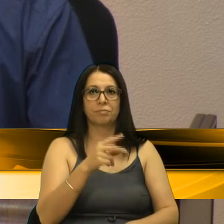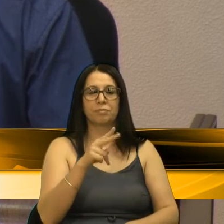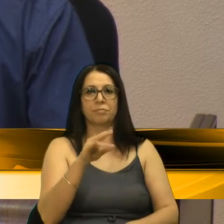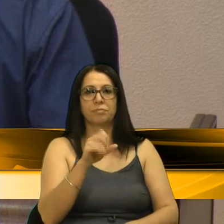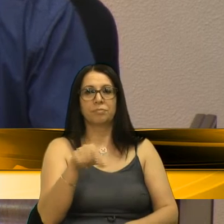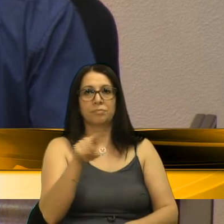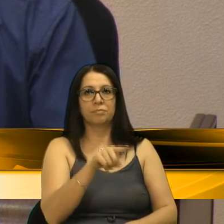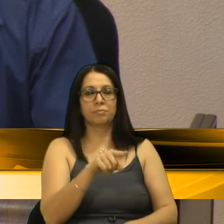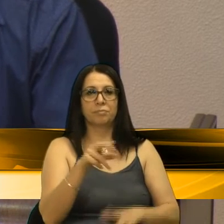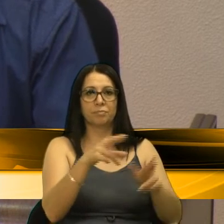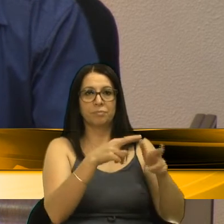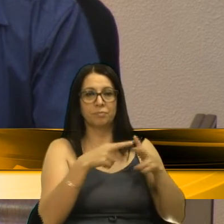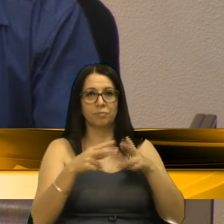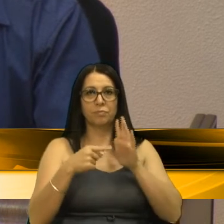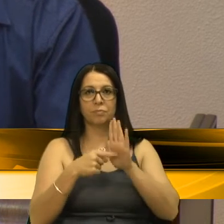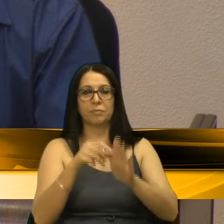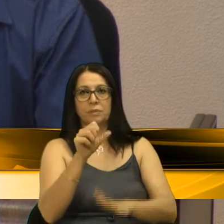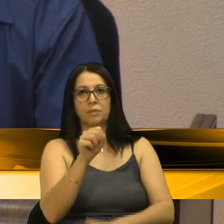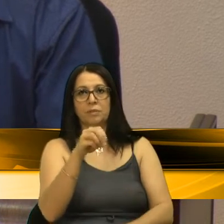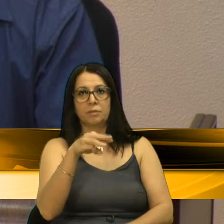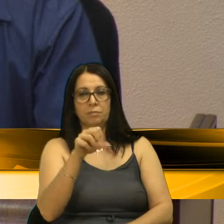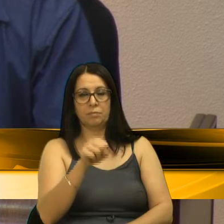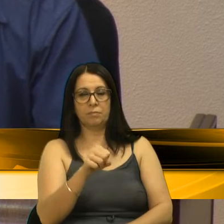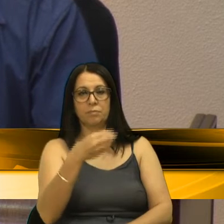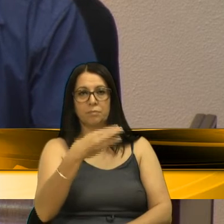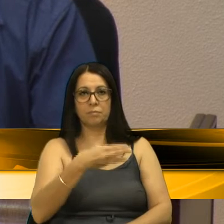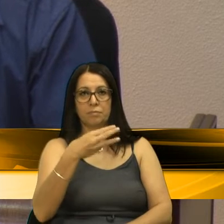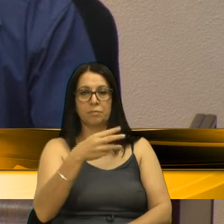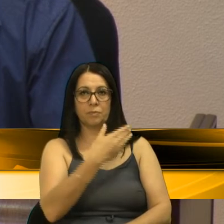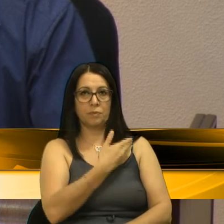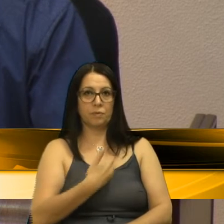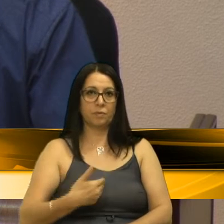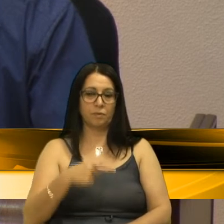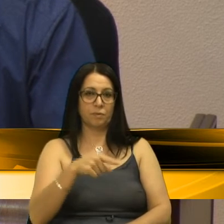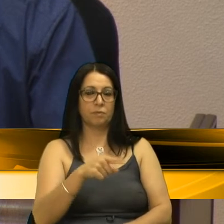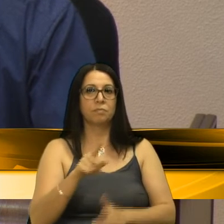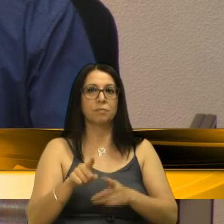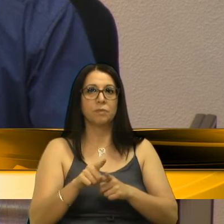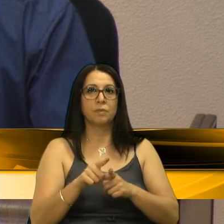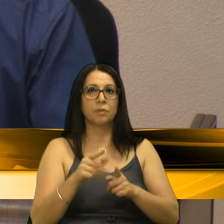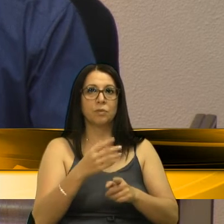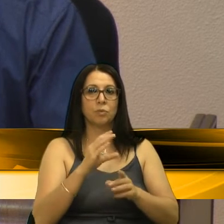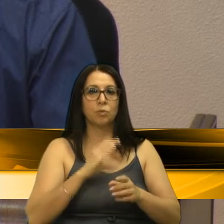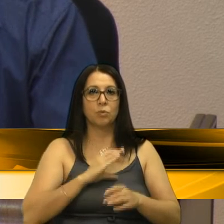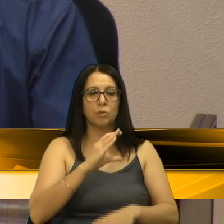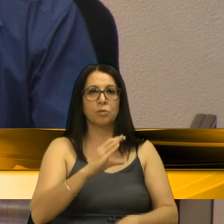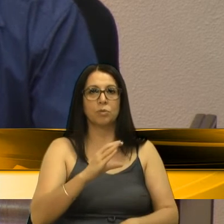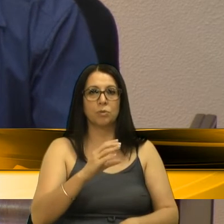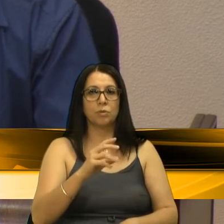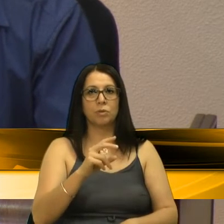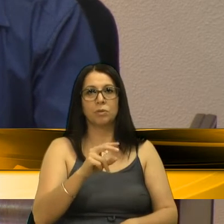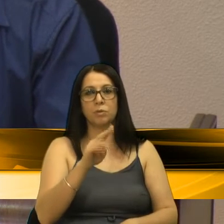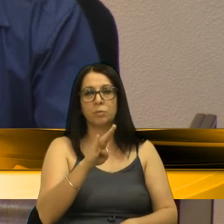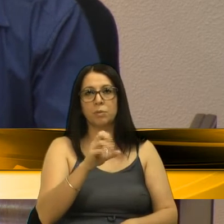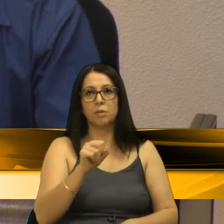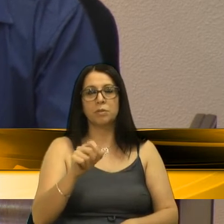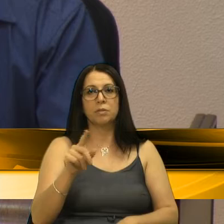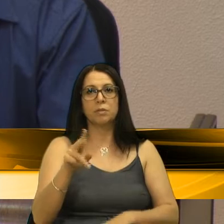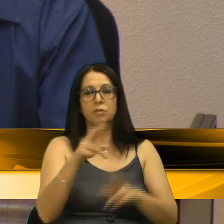região estabelecida pelo CMS. Terceiro, o governo será representado pelos coordenadores das unidades básicas de saúde e da região